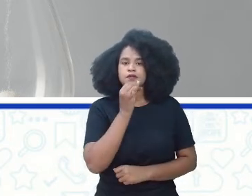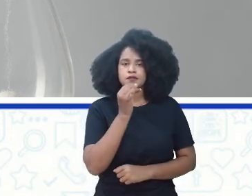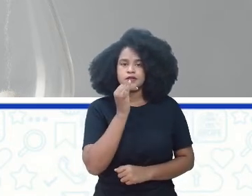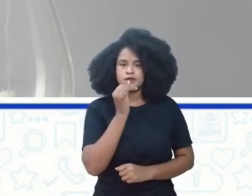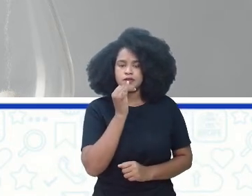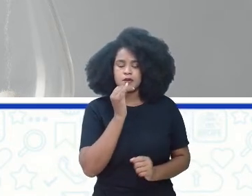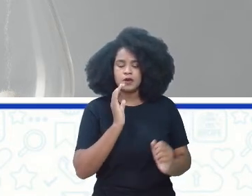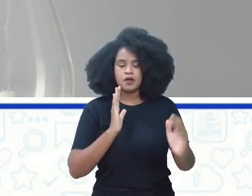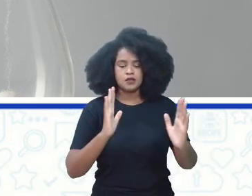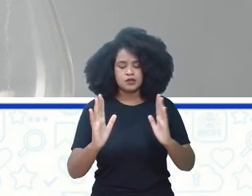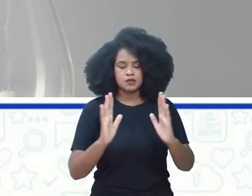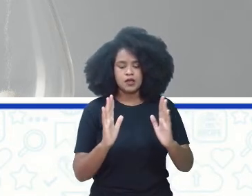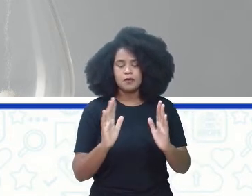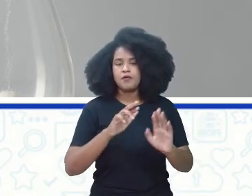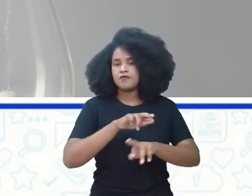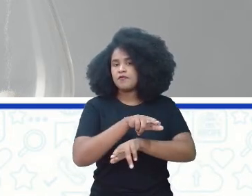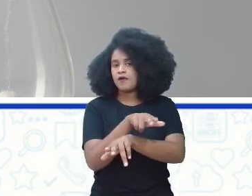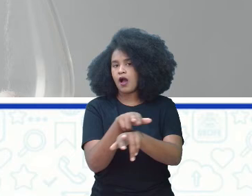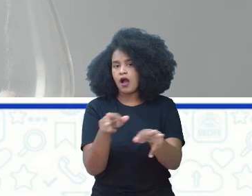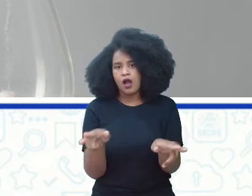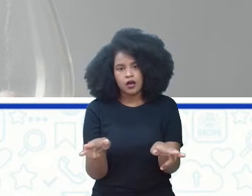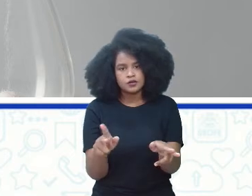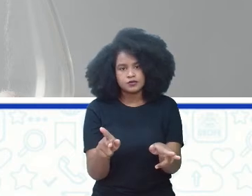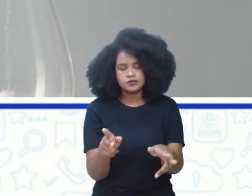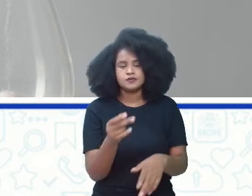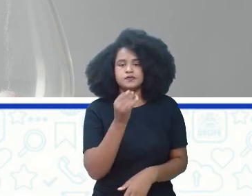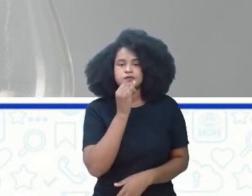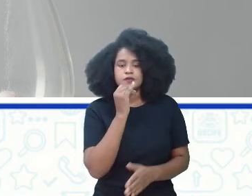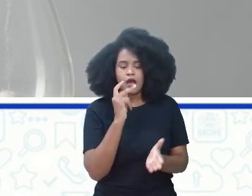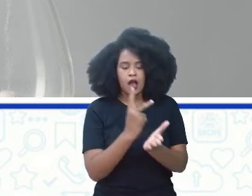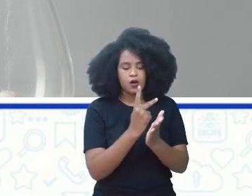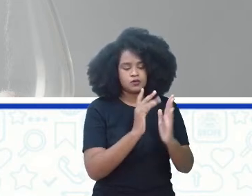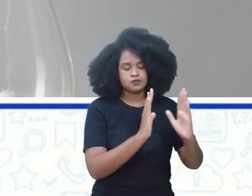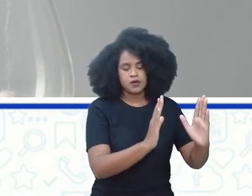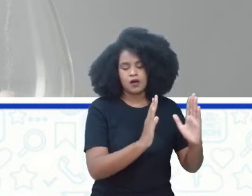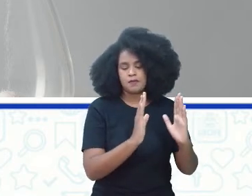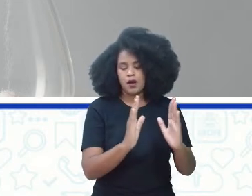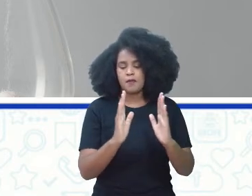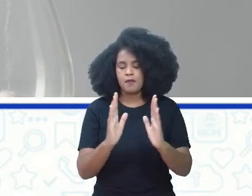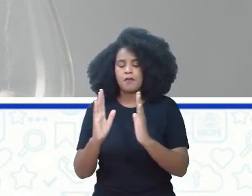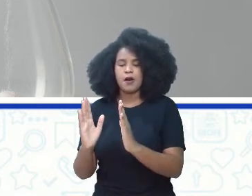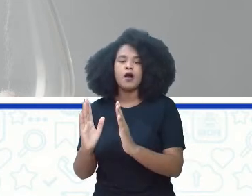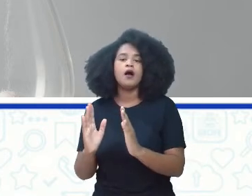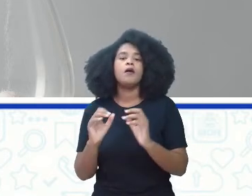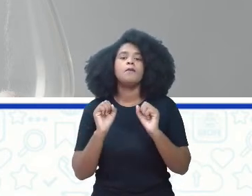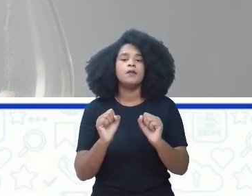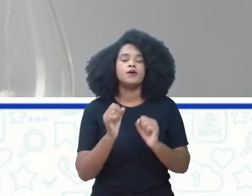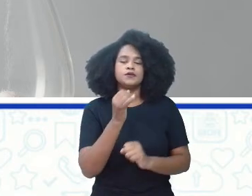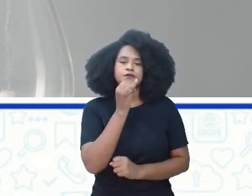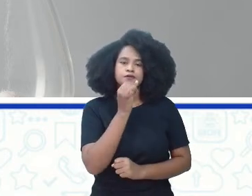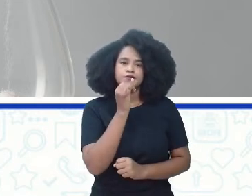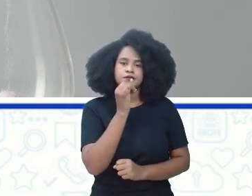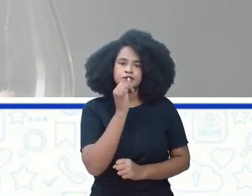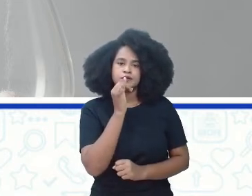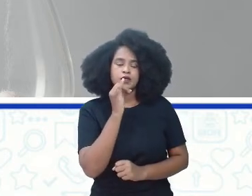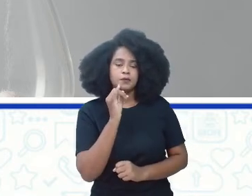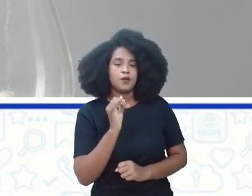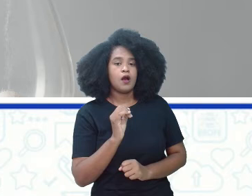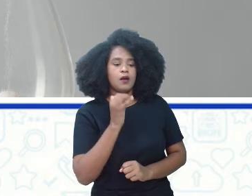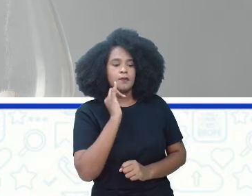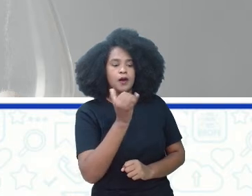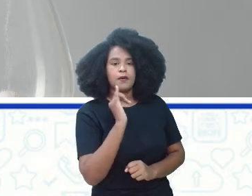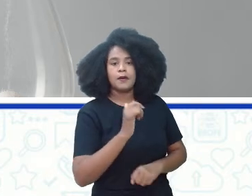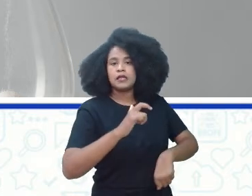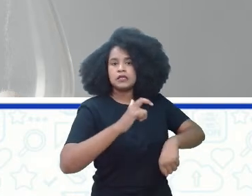maneiras em relação ao tempo dos acontecimentos. Pode narrar os fatos no tempo em que eles estão